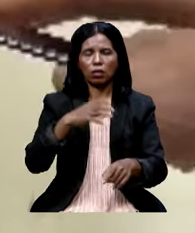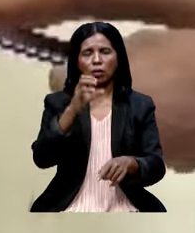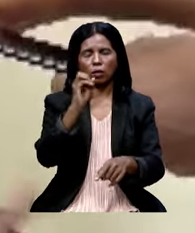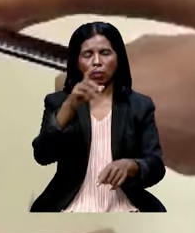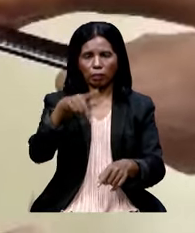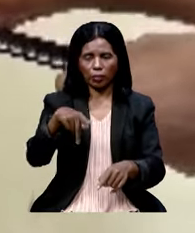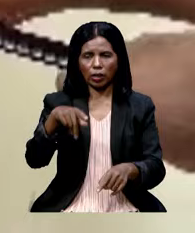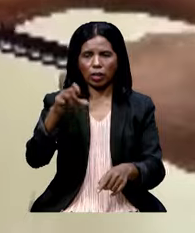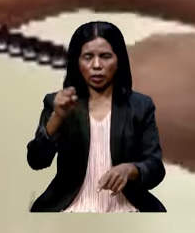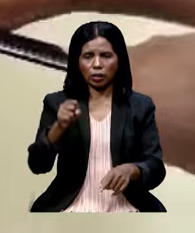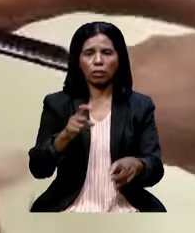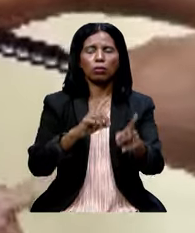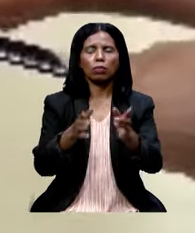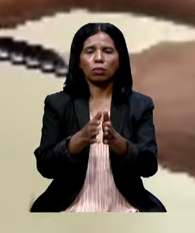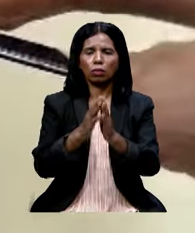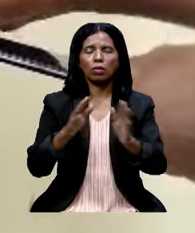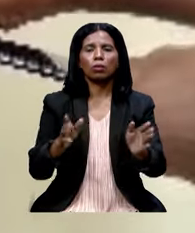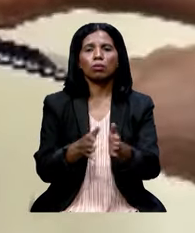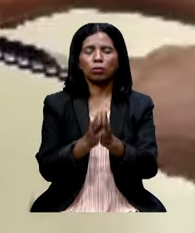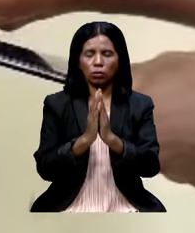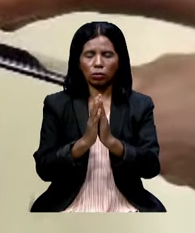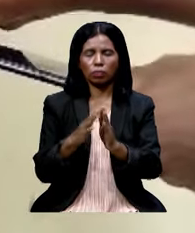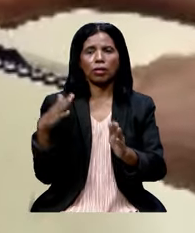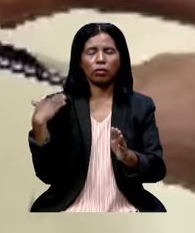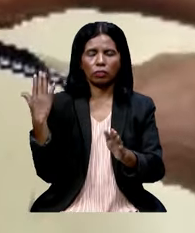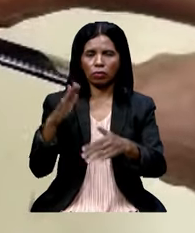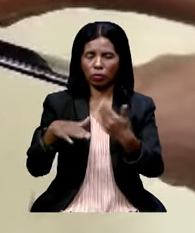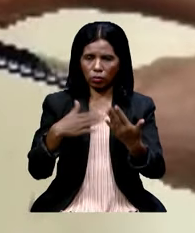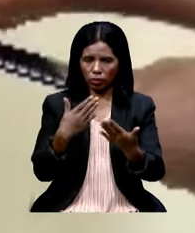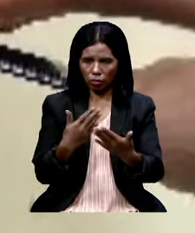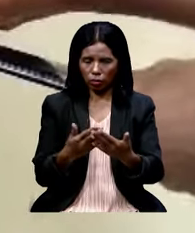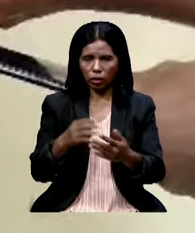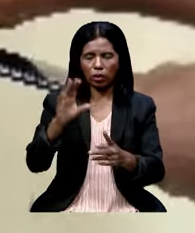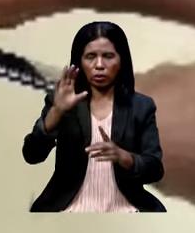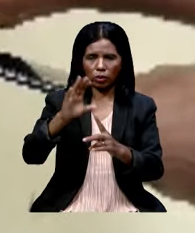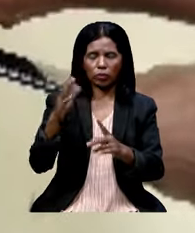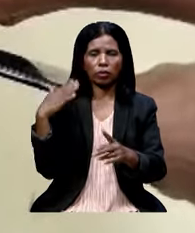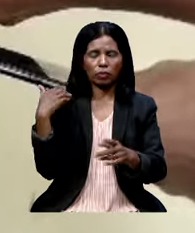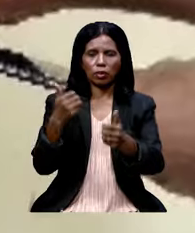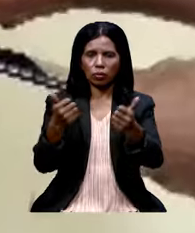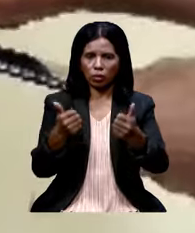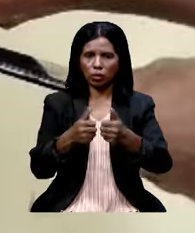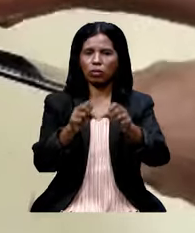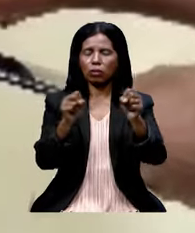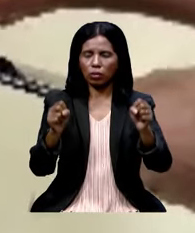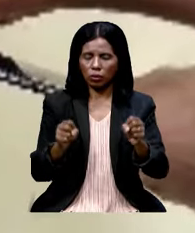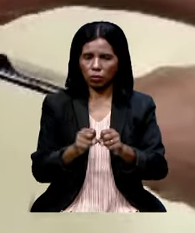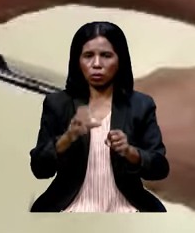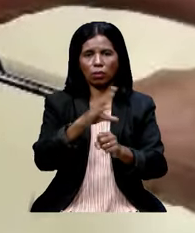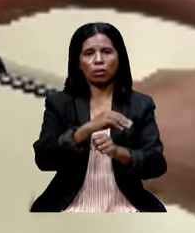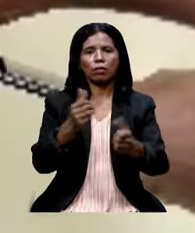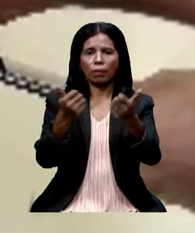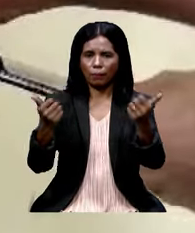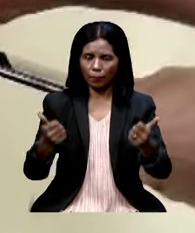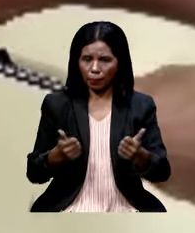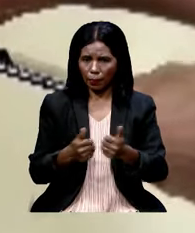para atuba coordena juventude sia que tua juventude autoridade suku o aldeia